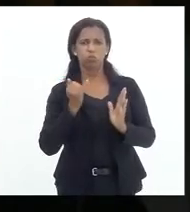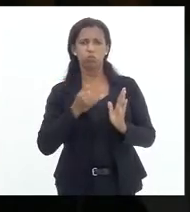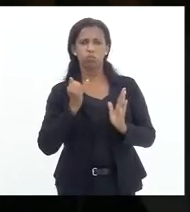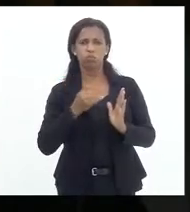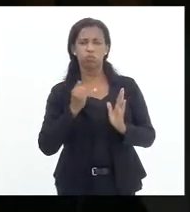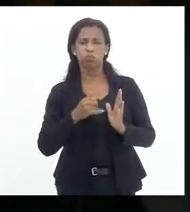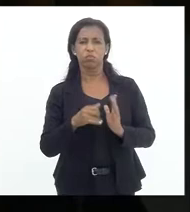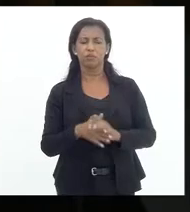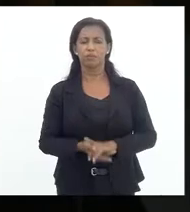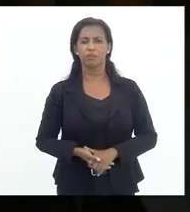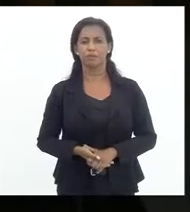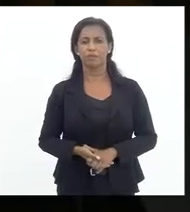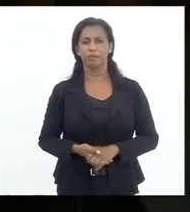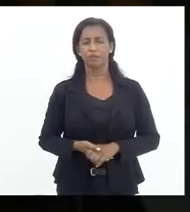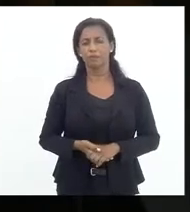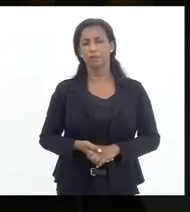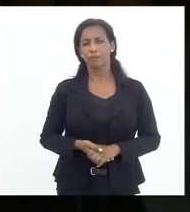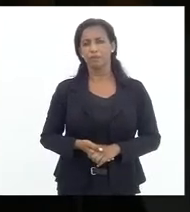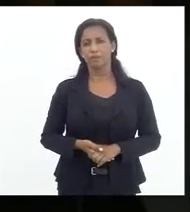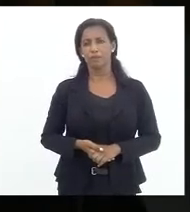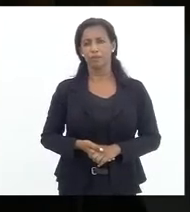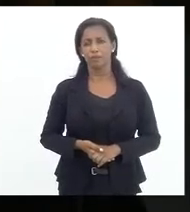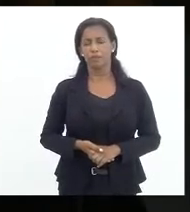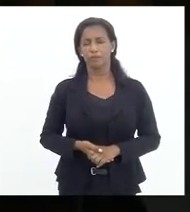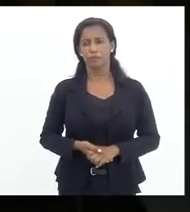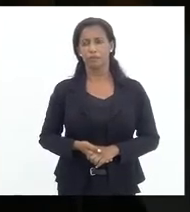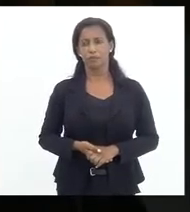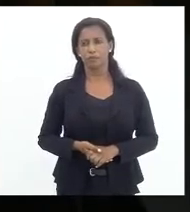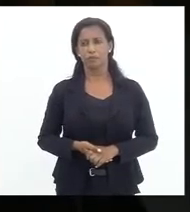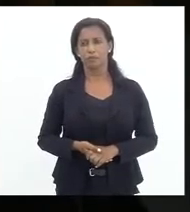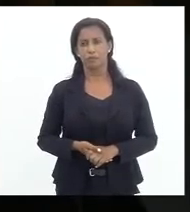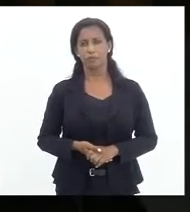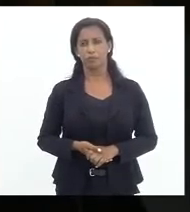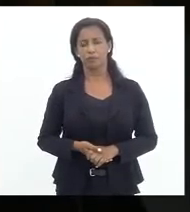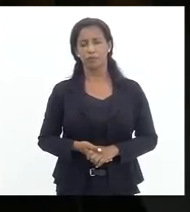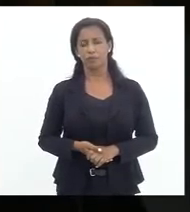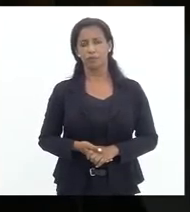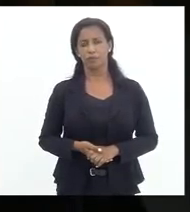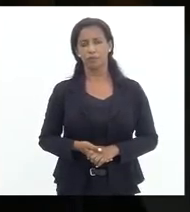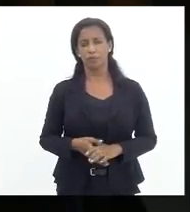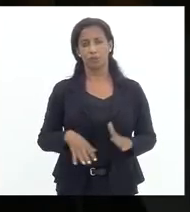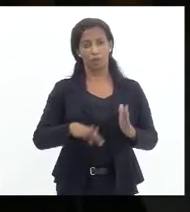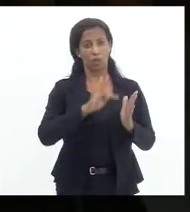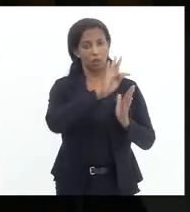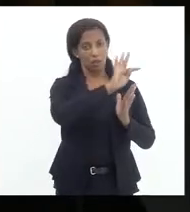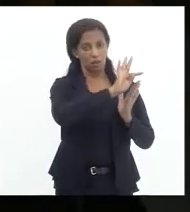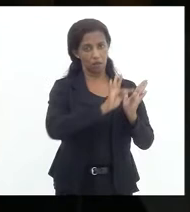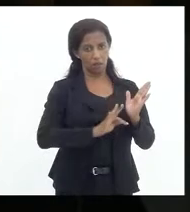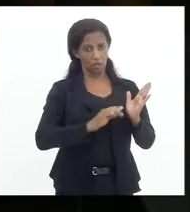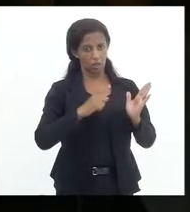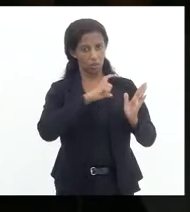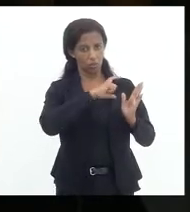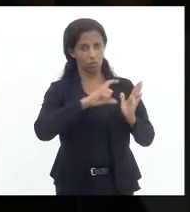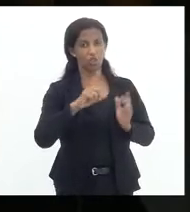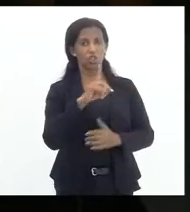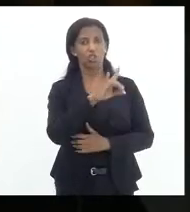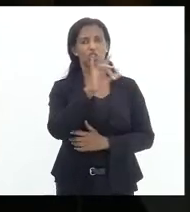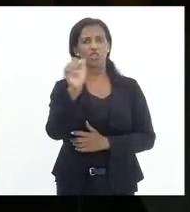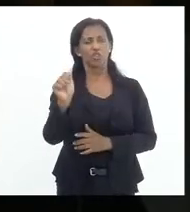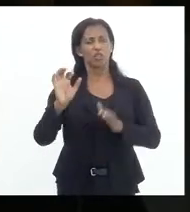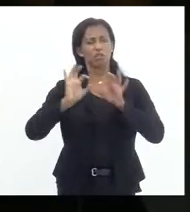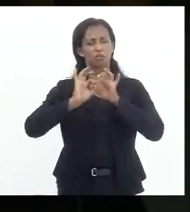matéria é um a seguinte a chamada Dia da